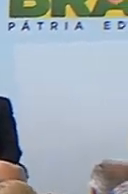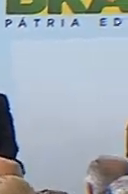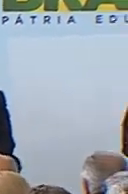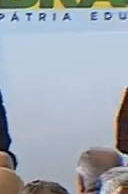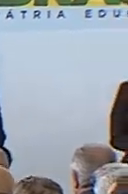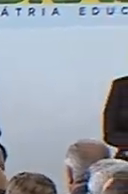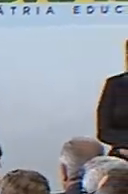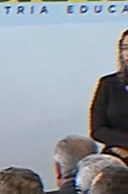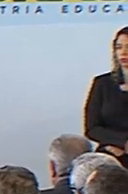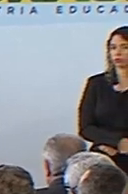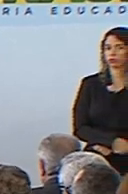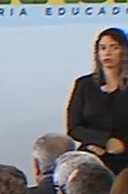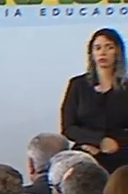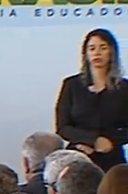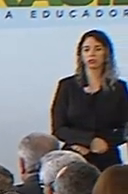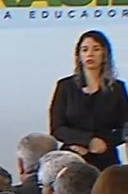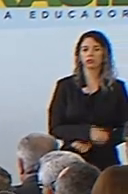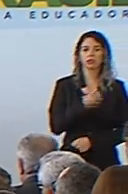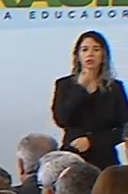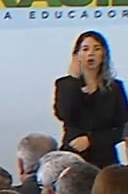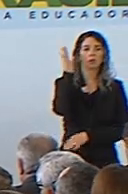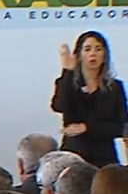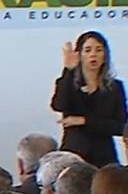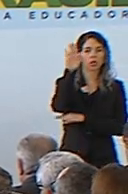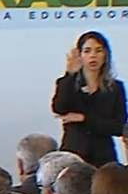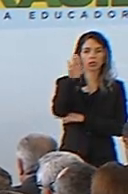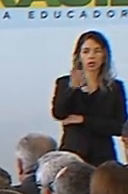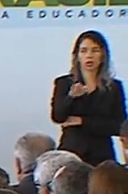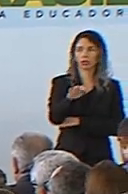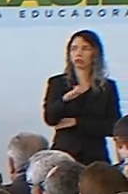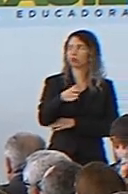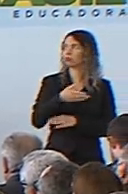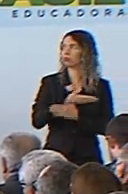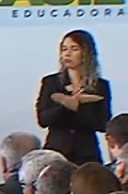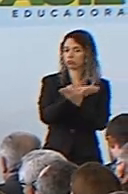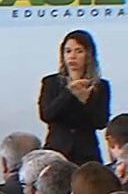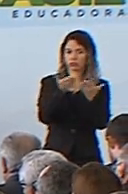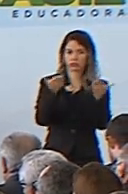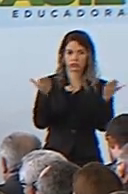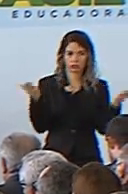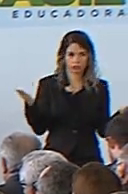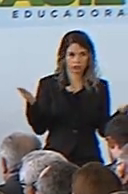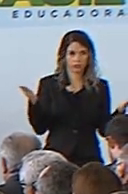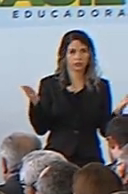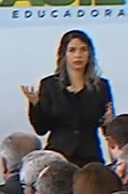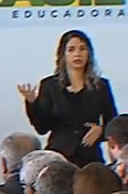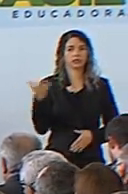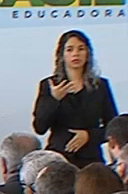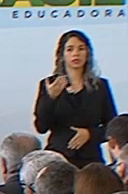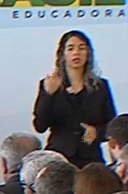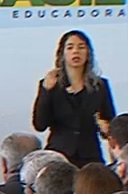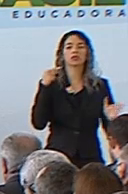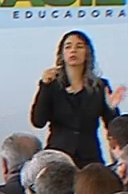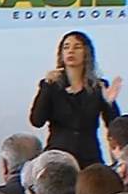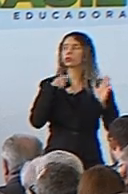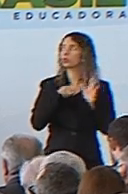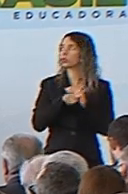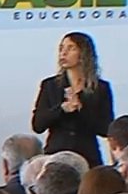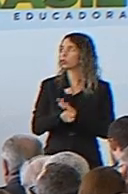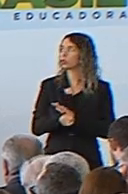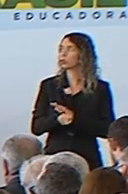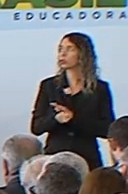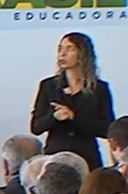Rolemberg bom Boa tarde a todas e a todos quero cumprimentar o